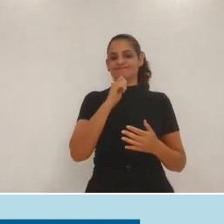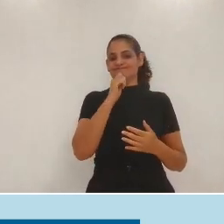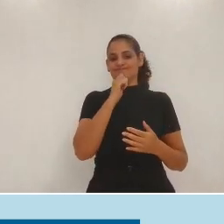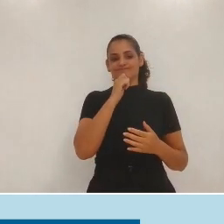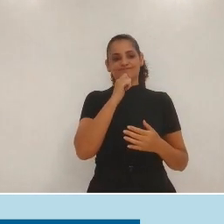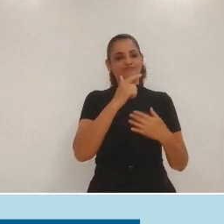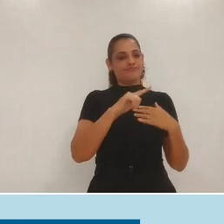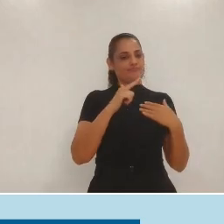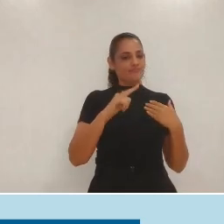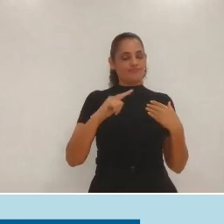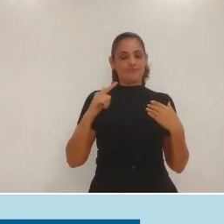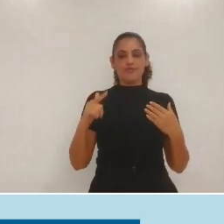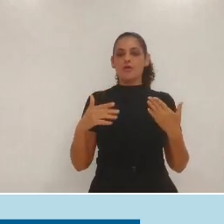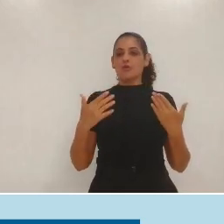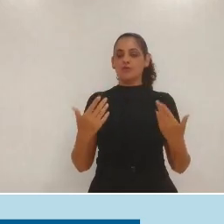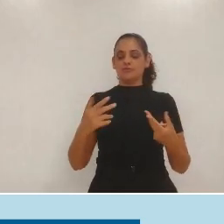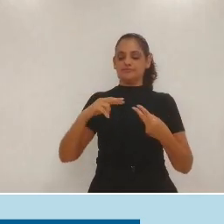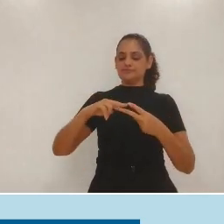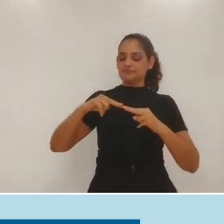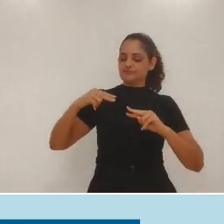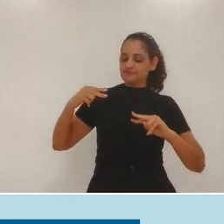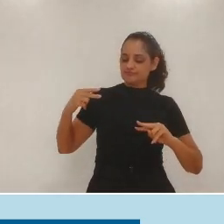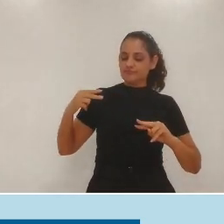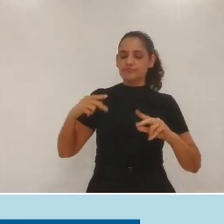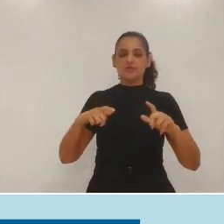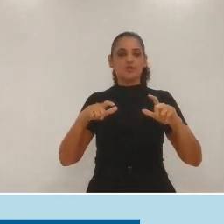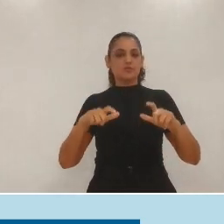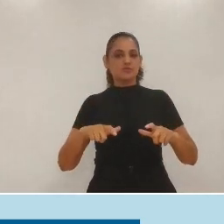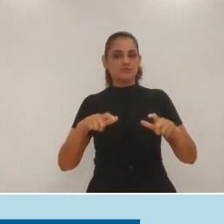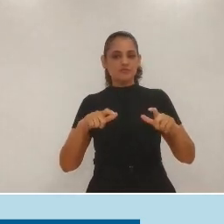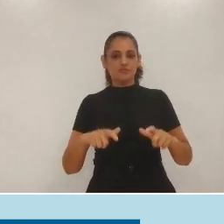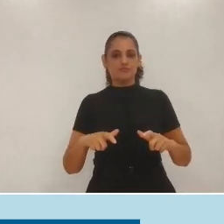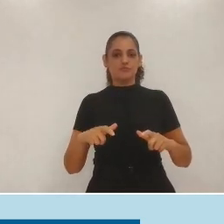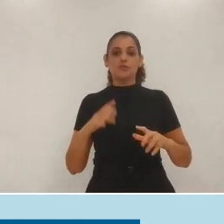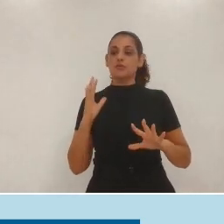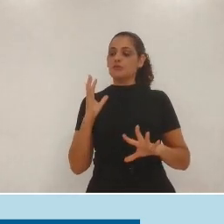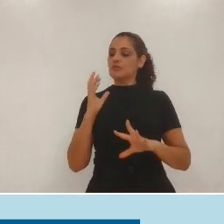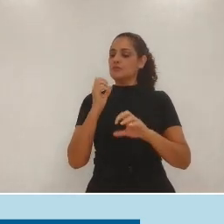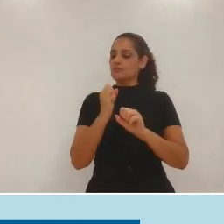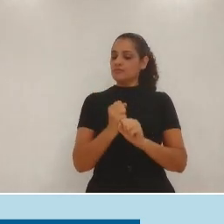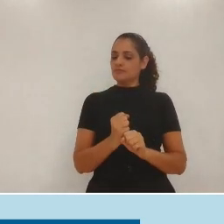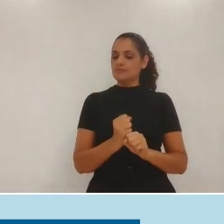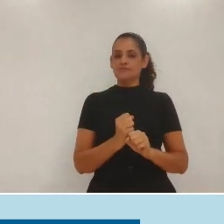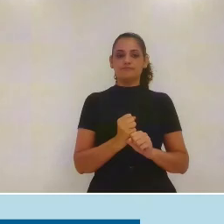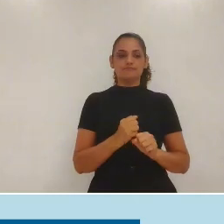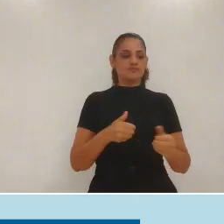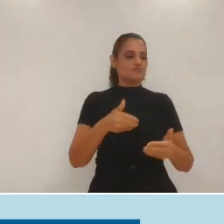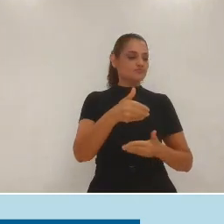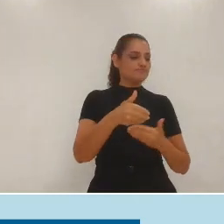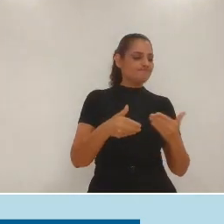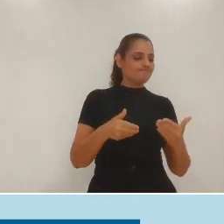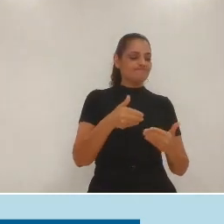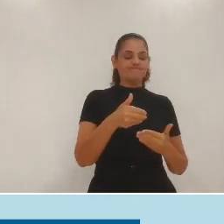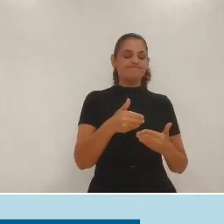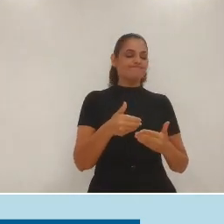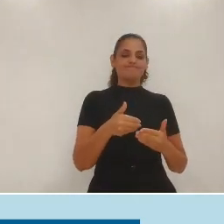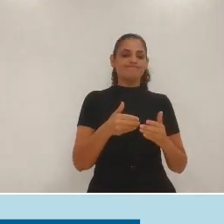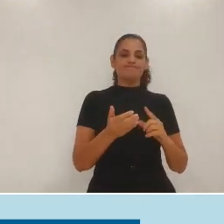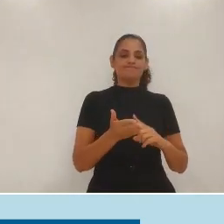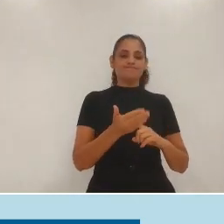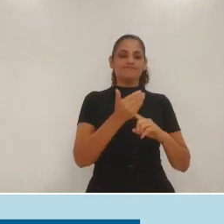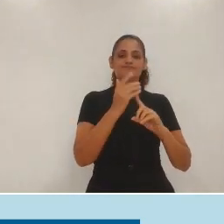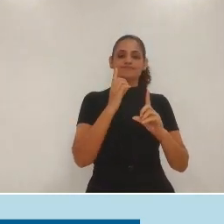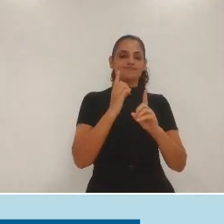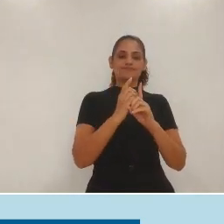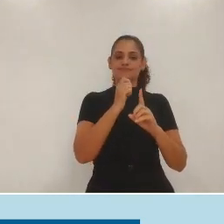são epigenéticas, quais são do ambiente e quais são os resultados de interação sobre elas. E vocês percebem que tudo isso